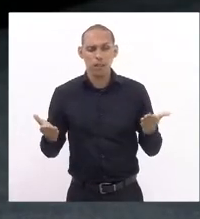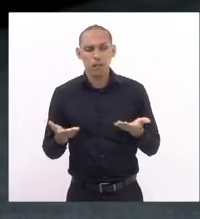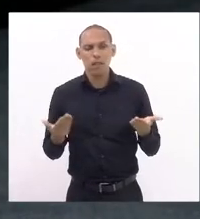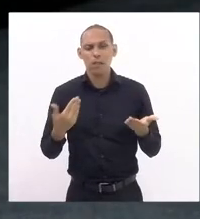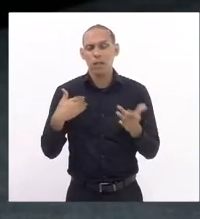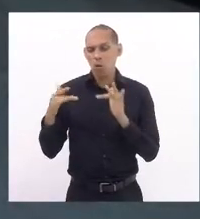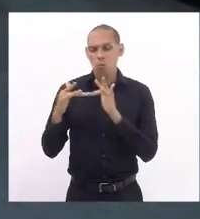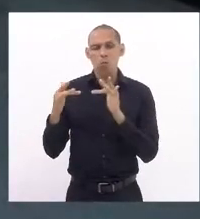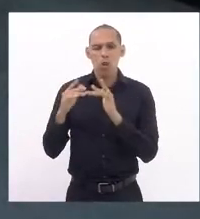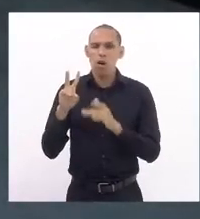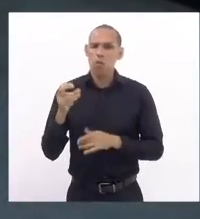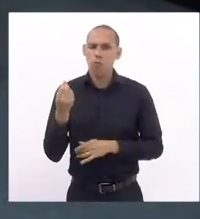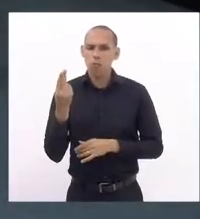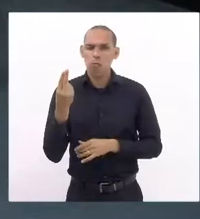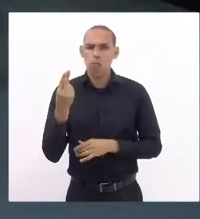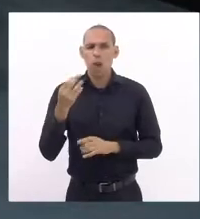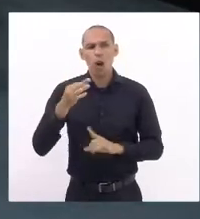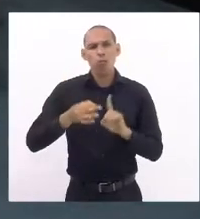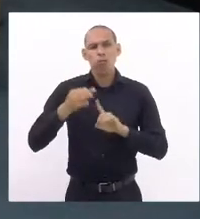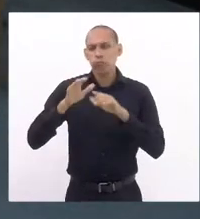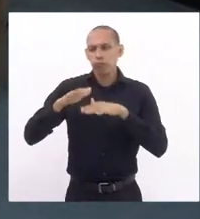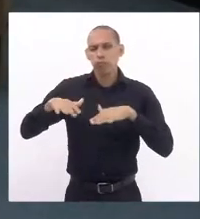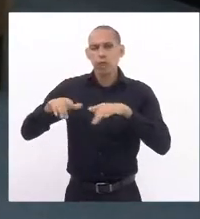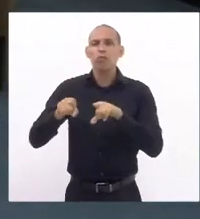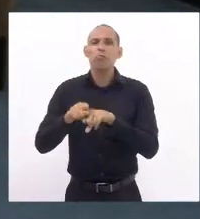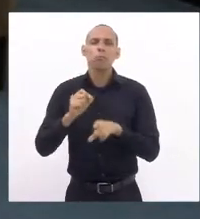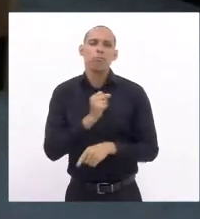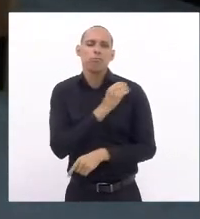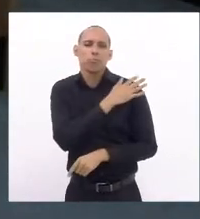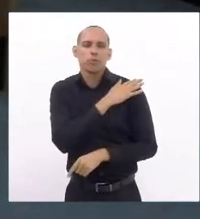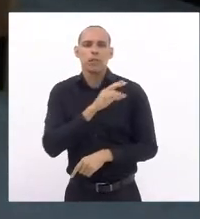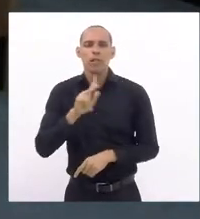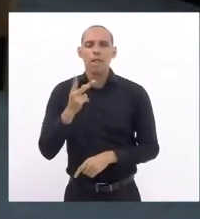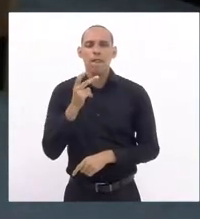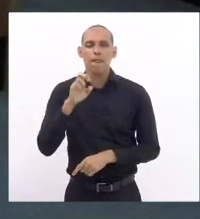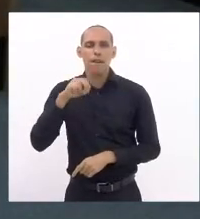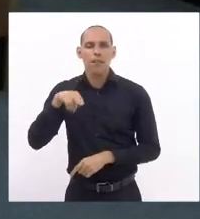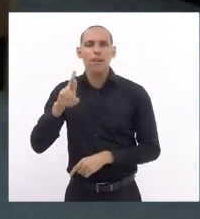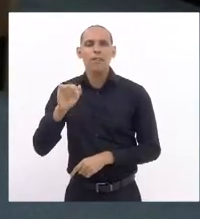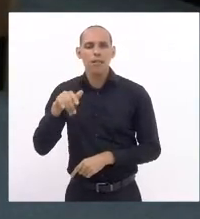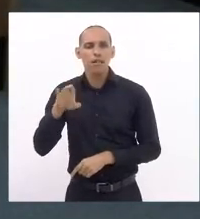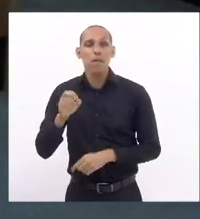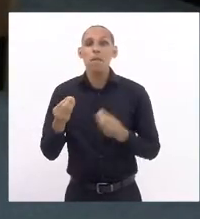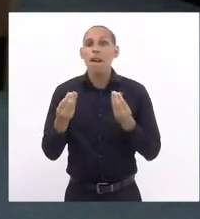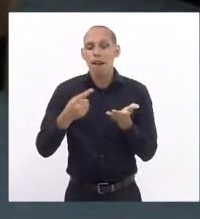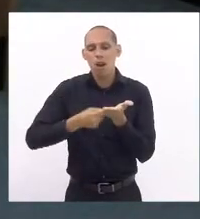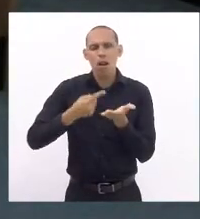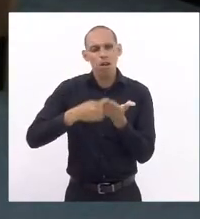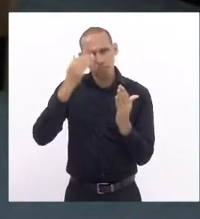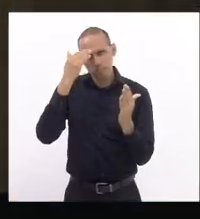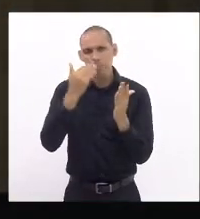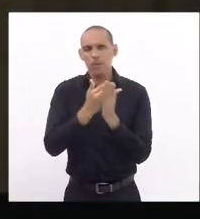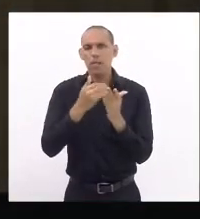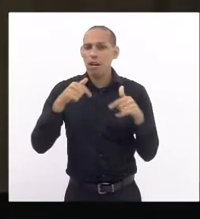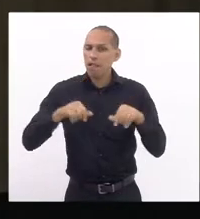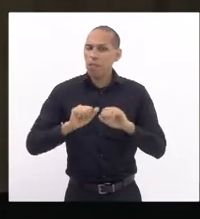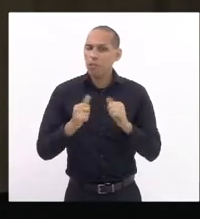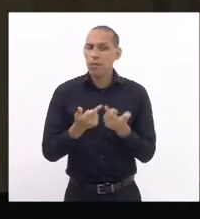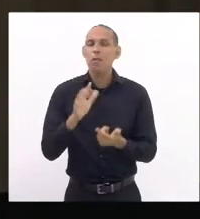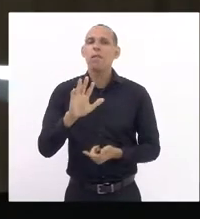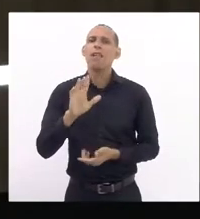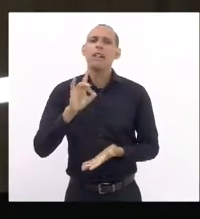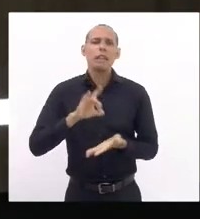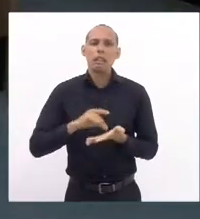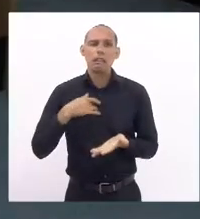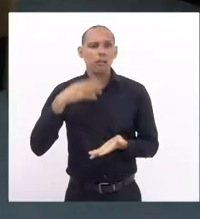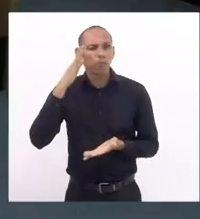fazer contato com o procurador-geral, com o coronel Henrique, para manter e firmar o compromisso que foi feito aqui na casa, mas que, de fato,